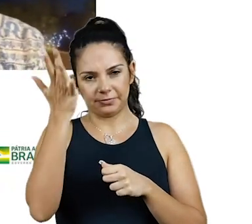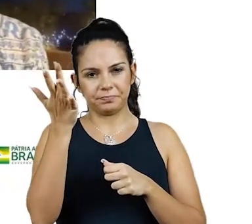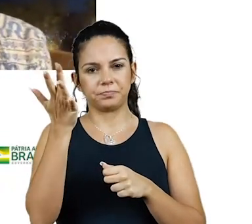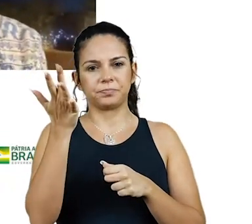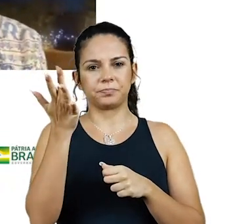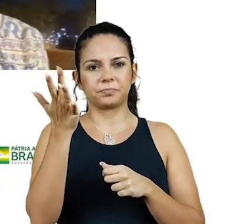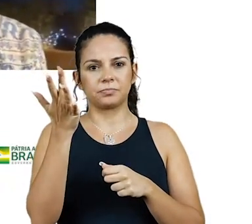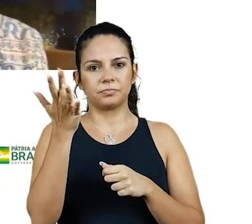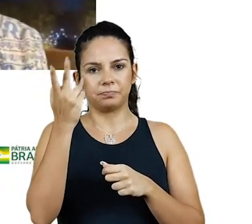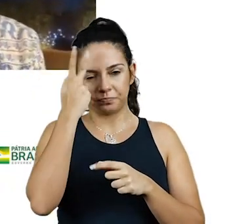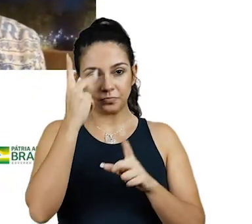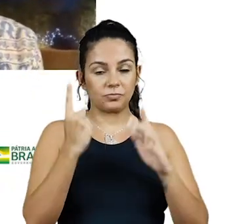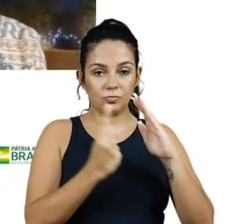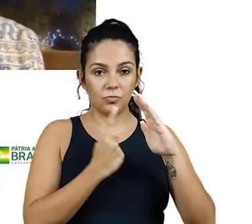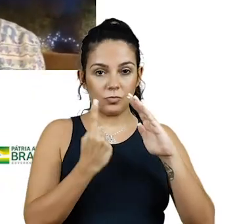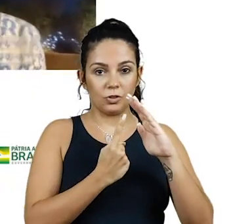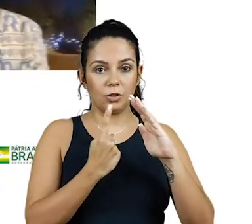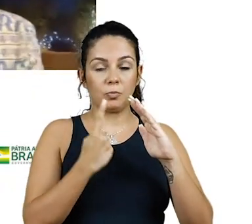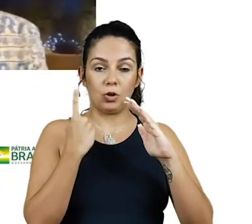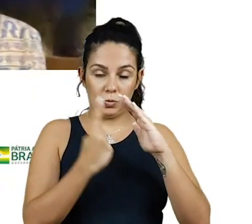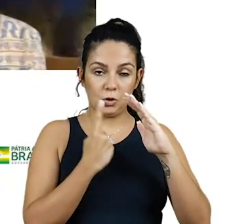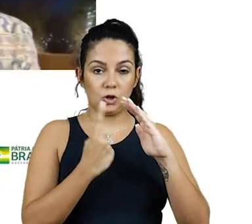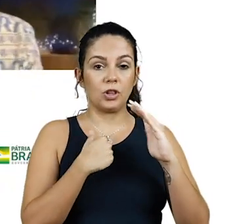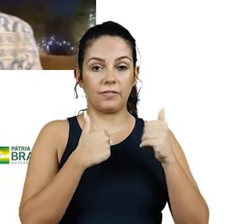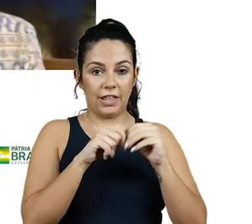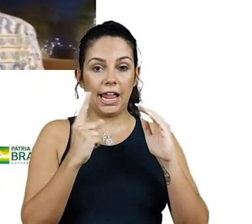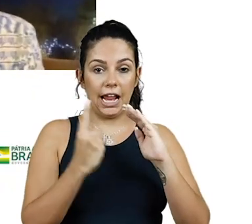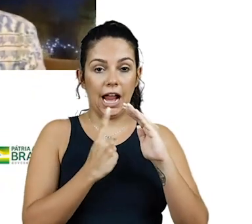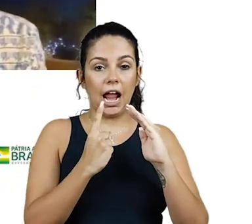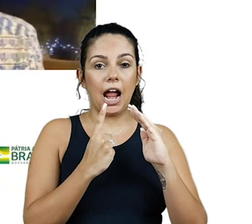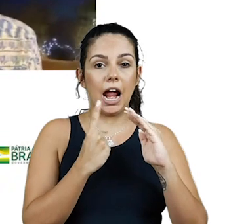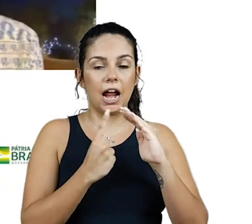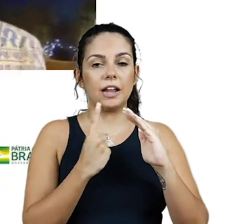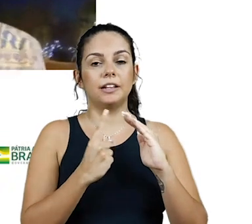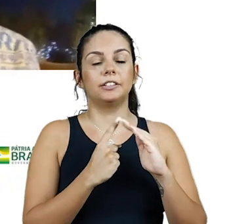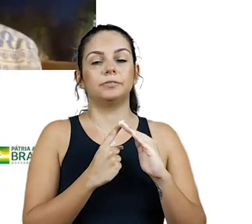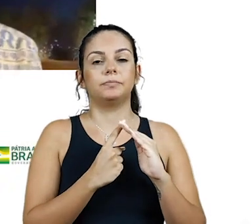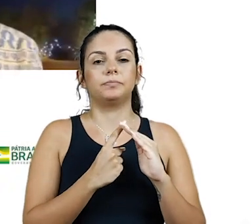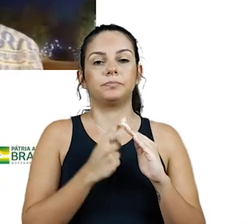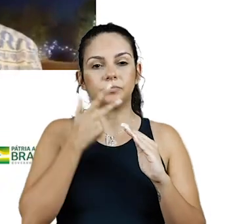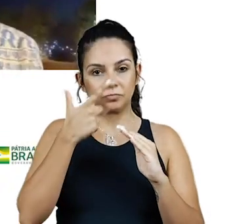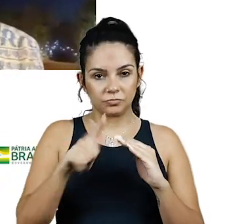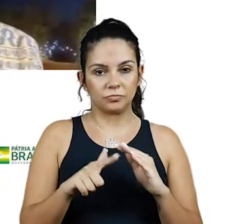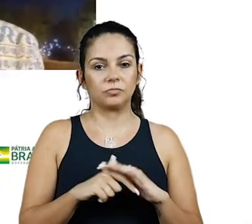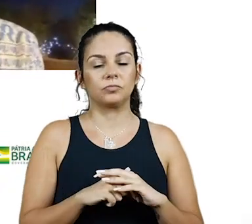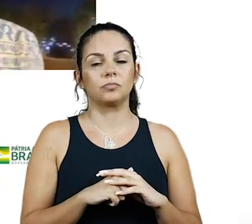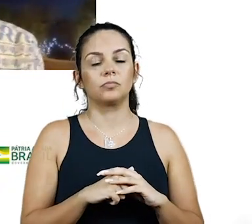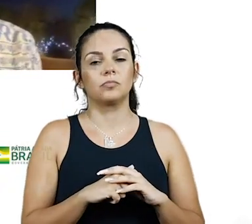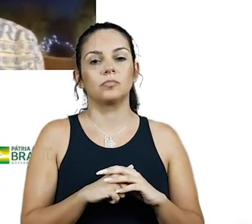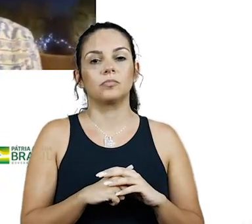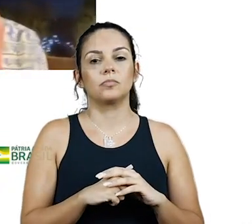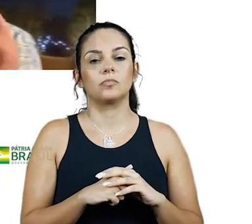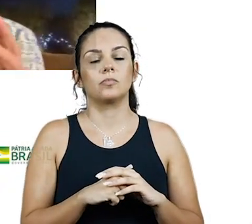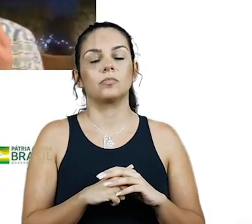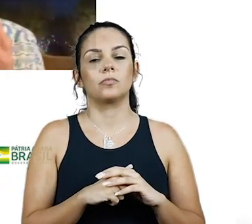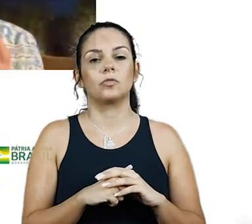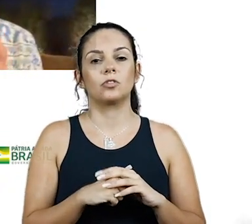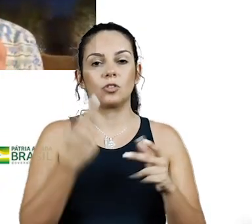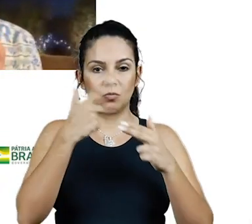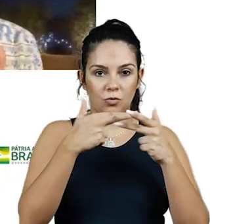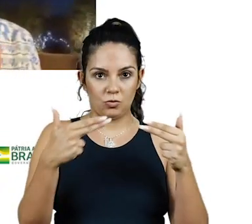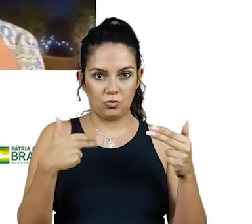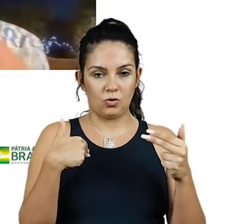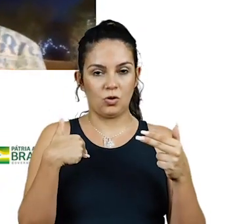facilitada pelo isolamento, porque no isolamento, eu estou me repetindo aqui, como todo mundo fala, uma coisa